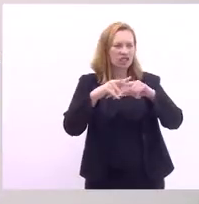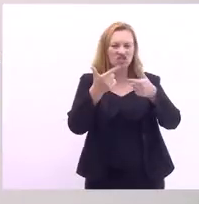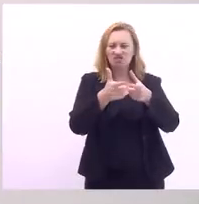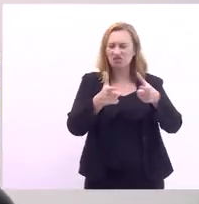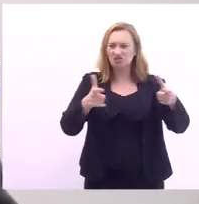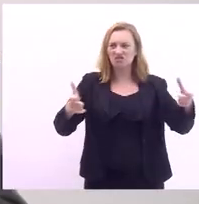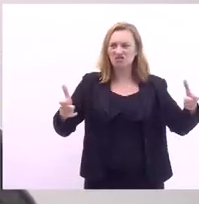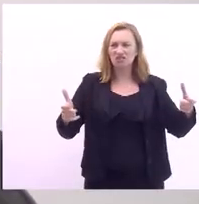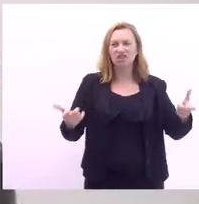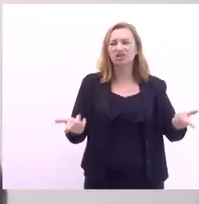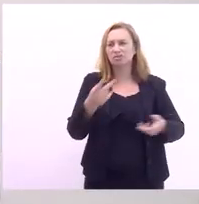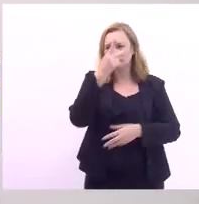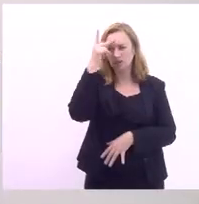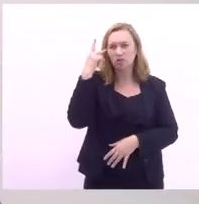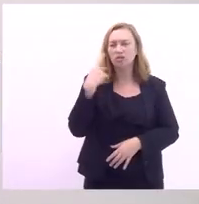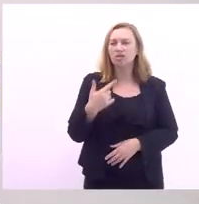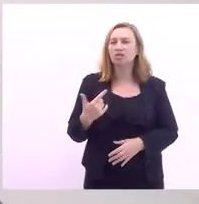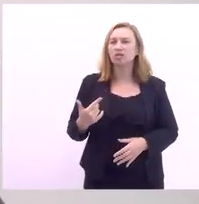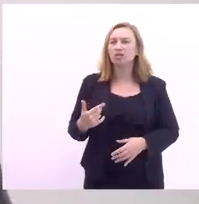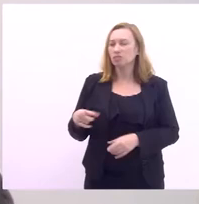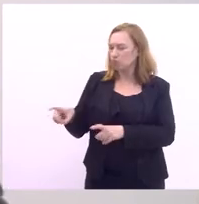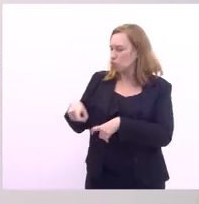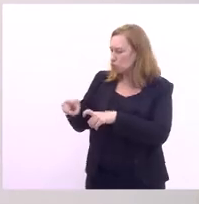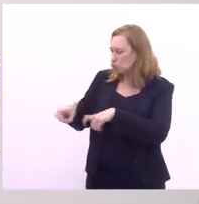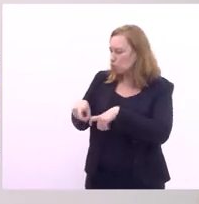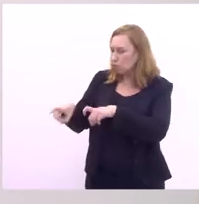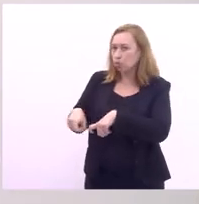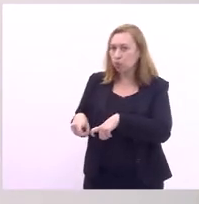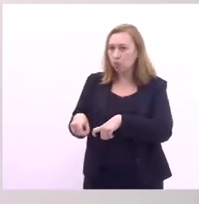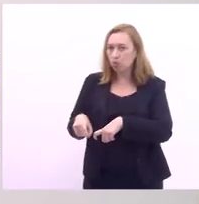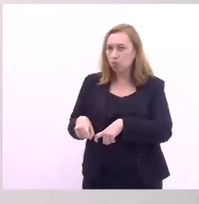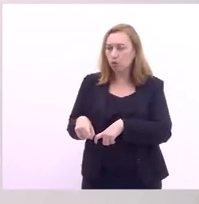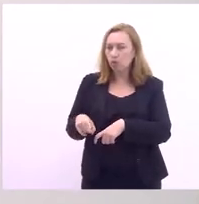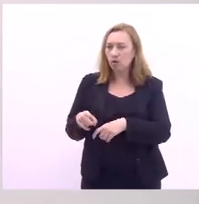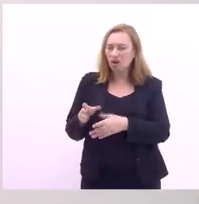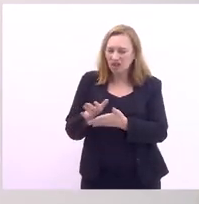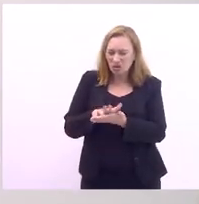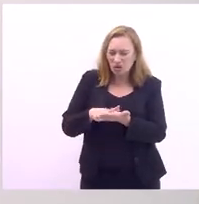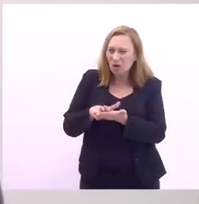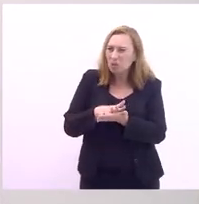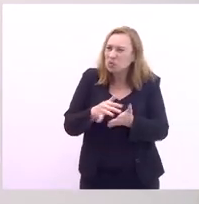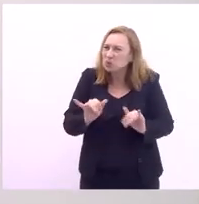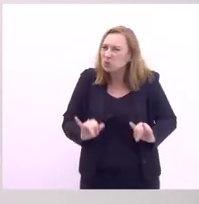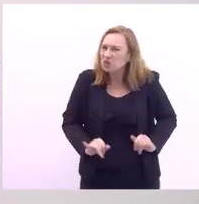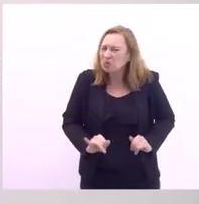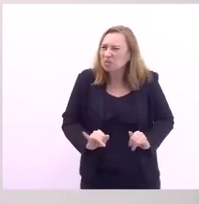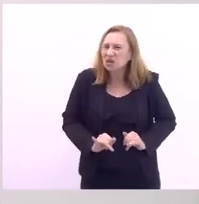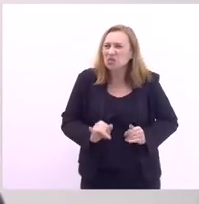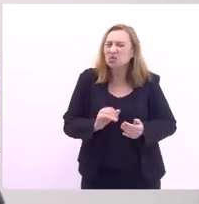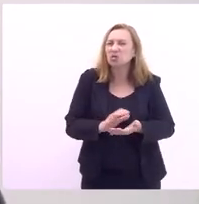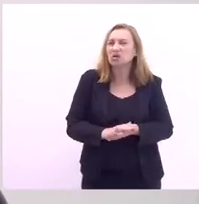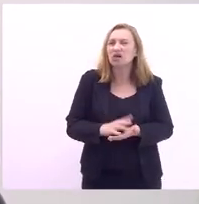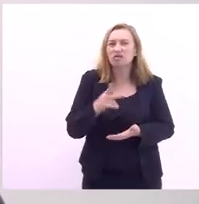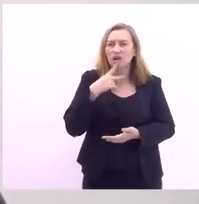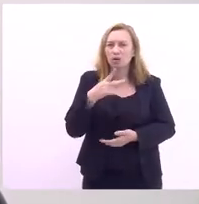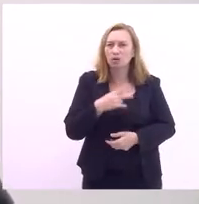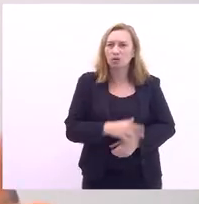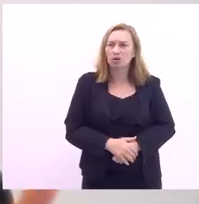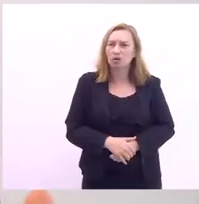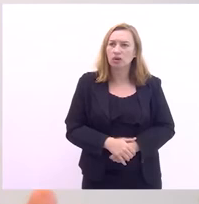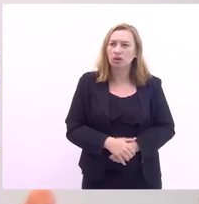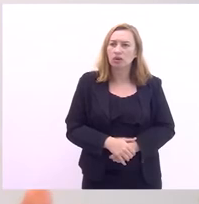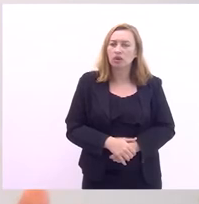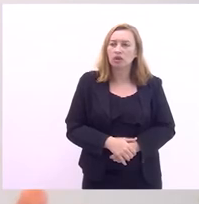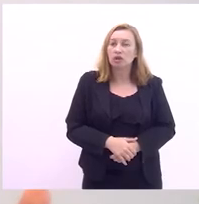Né? Chegou aquele plantador, aquele agricultor, com a mão bem calejada, sofrido mesmo, e ele falou assim, nós